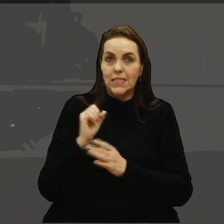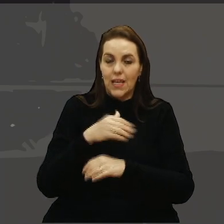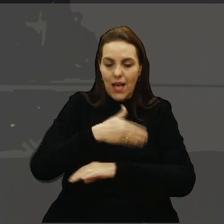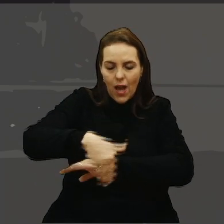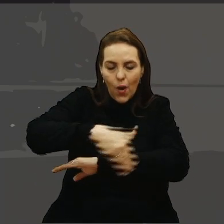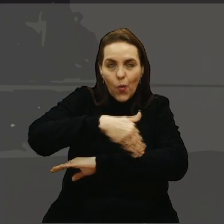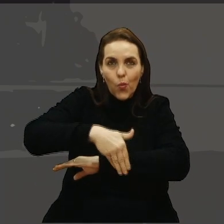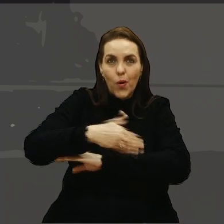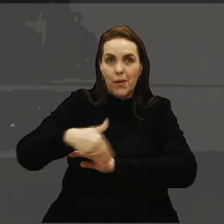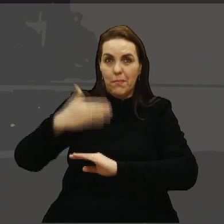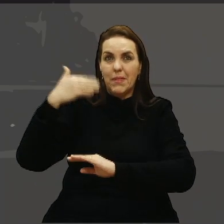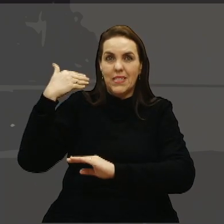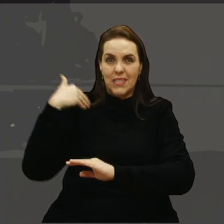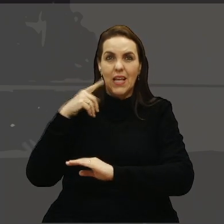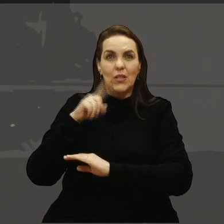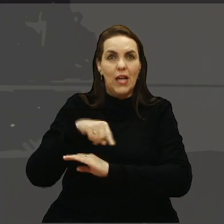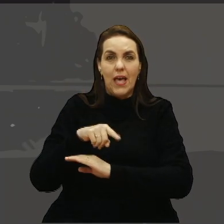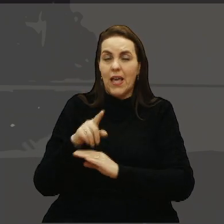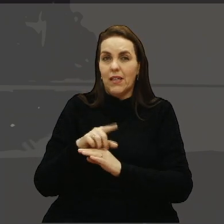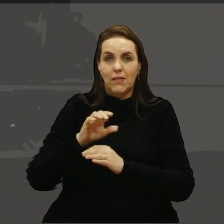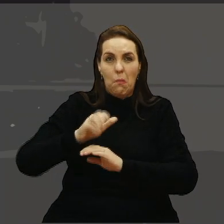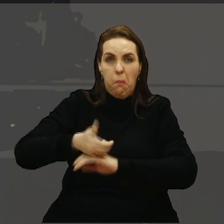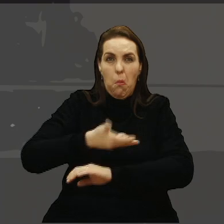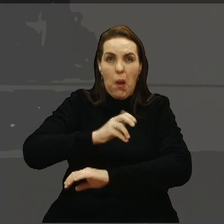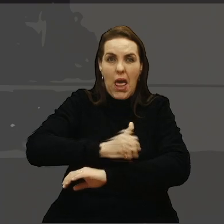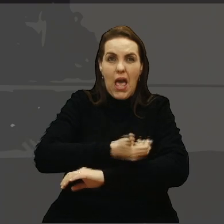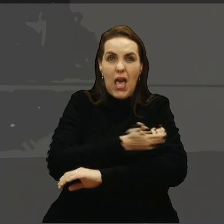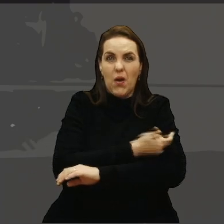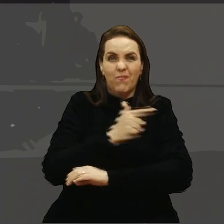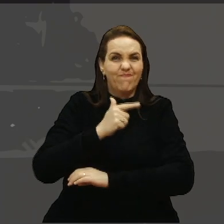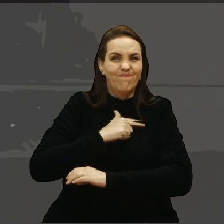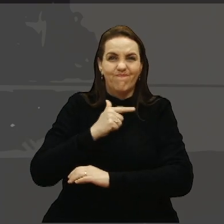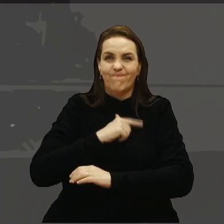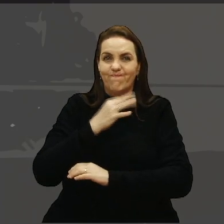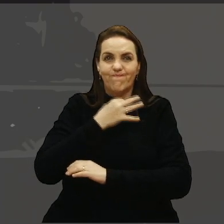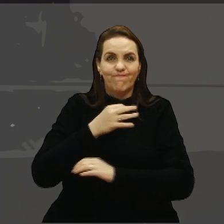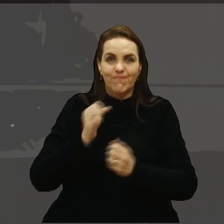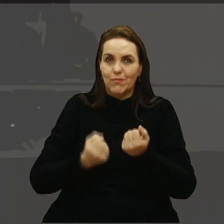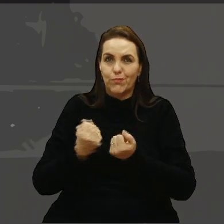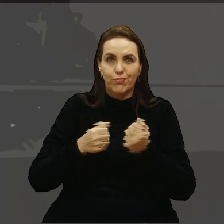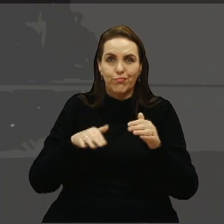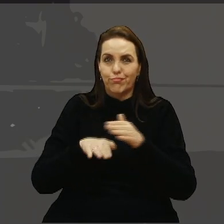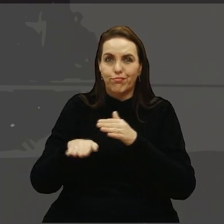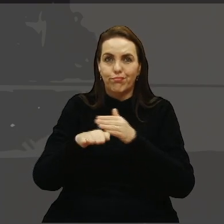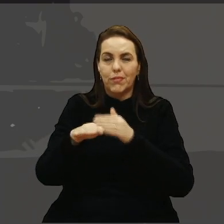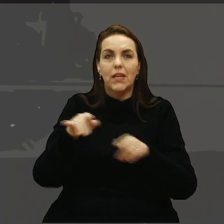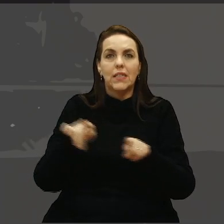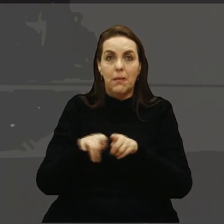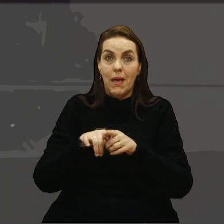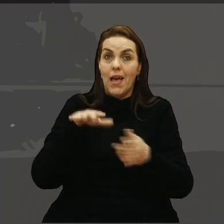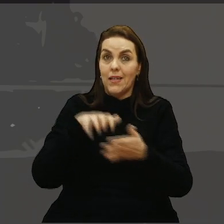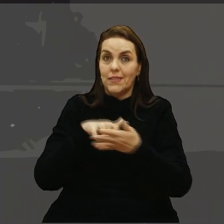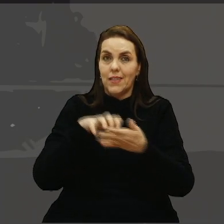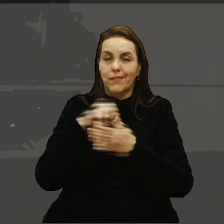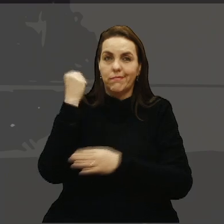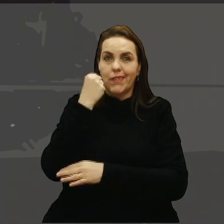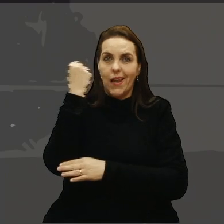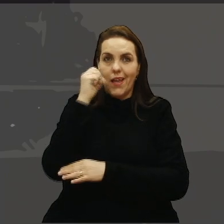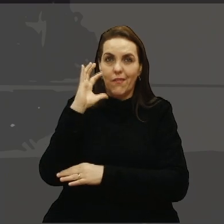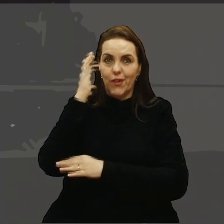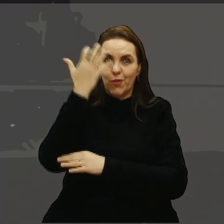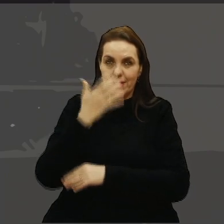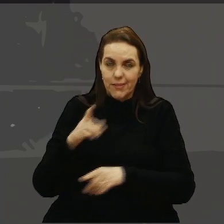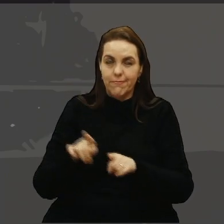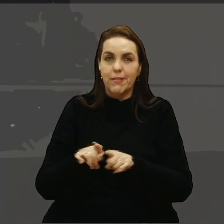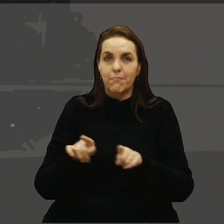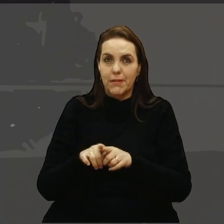no passado era virado em crateras, buracos, onde que proporcionou, inclusive, acidentes gravíssimos. Inclusive,